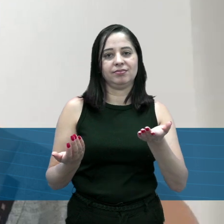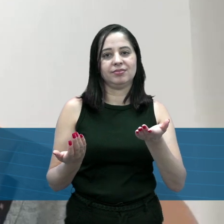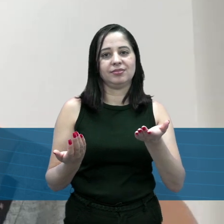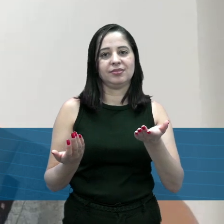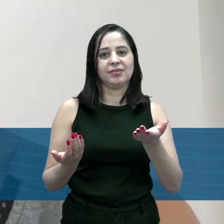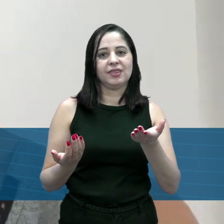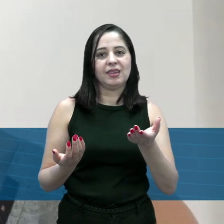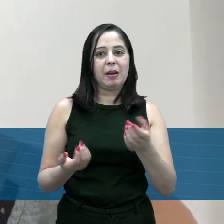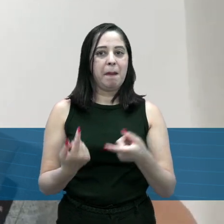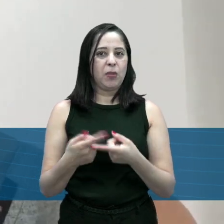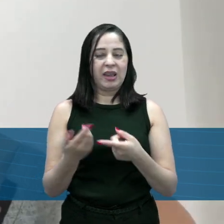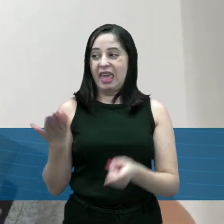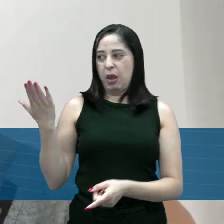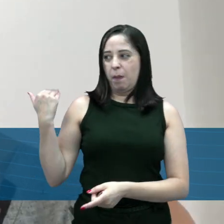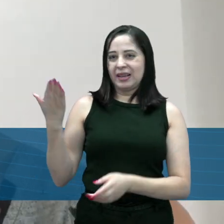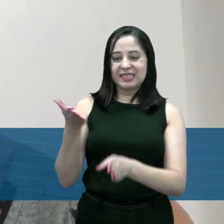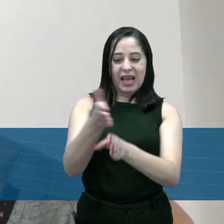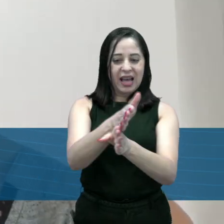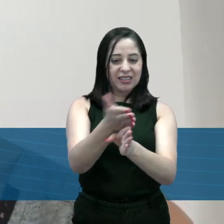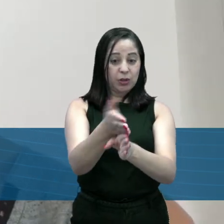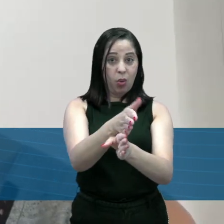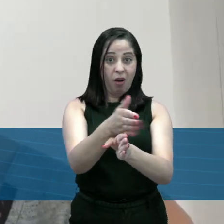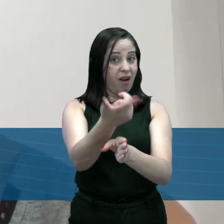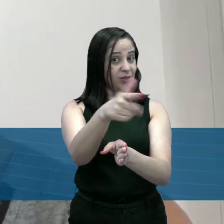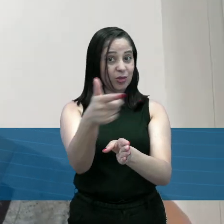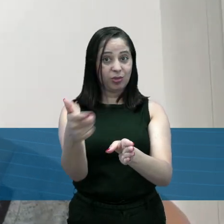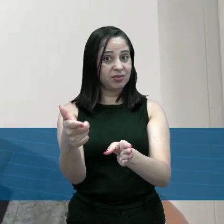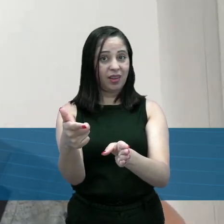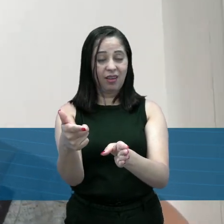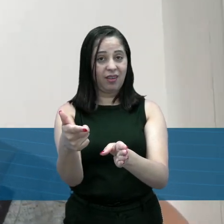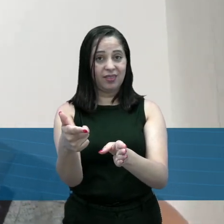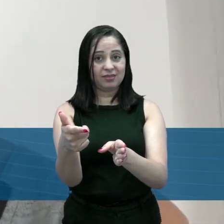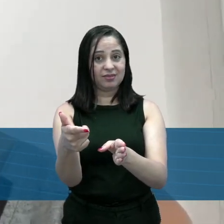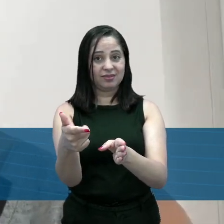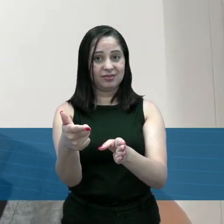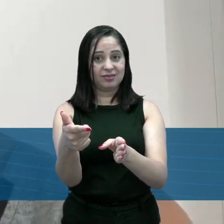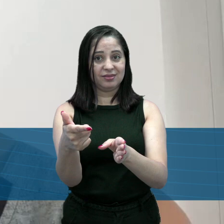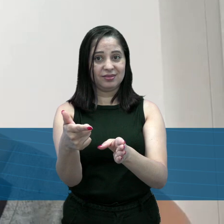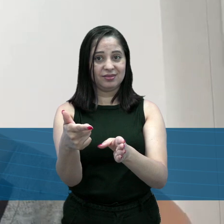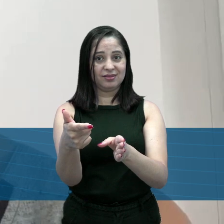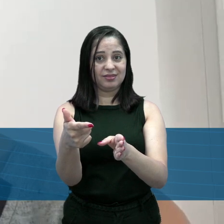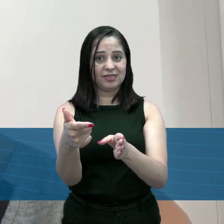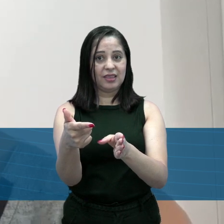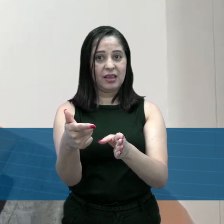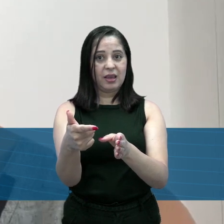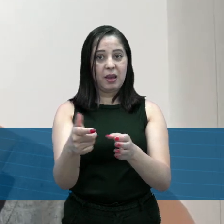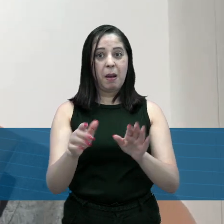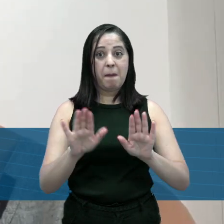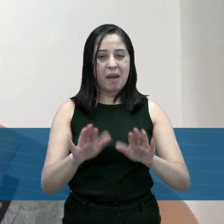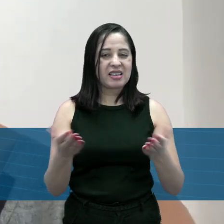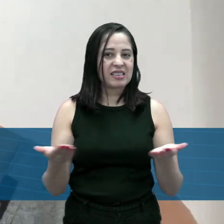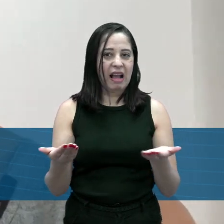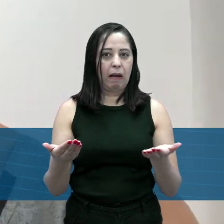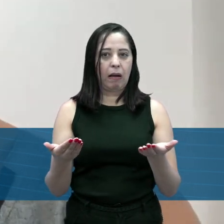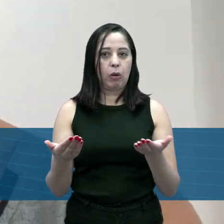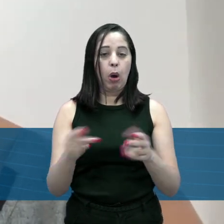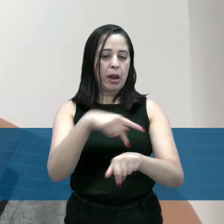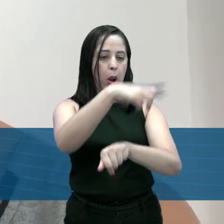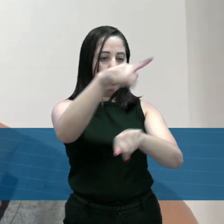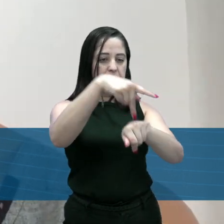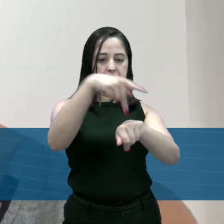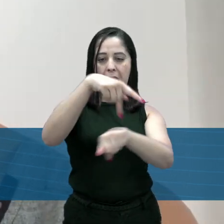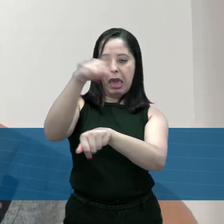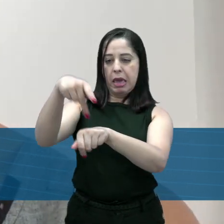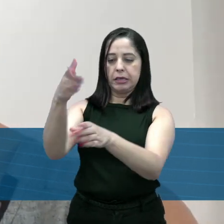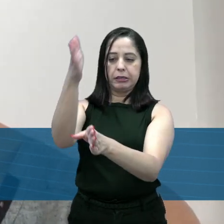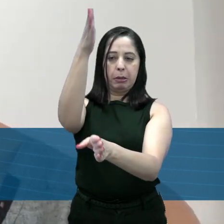não haviam. E isso é muito forte, isso mantém a lógica do Estado Moderno Nacional. Como nós vamos